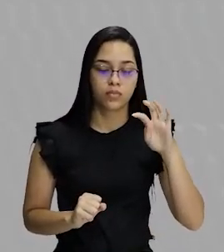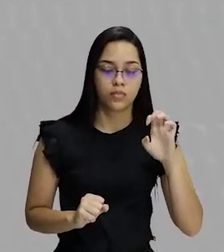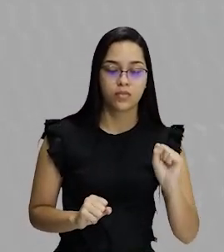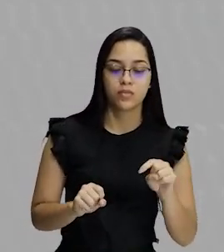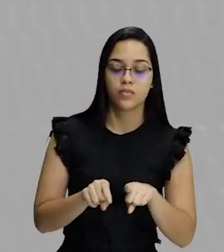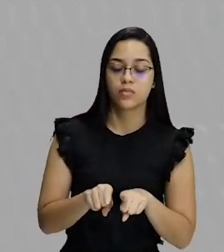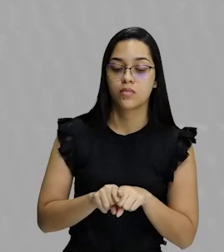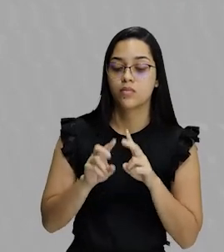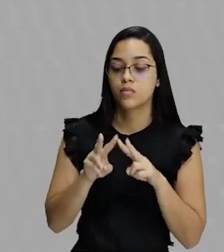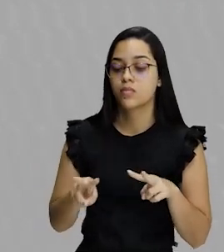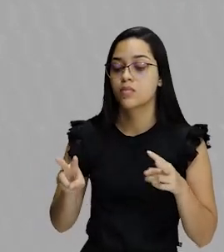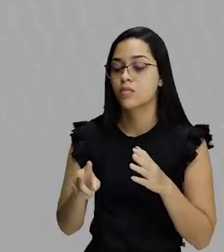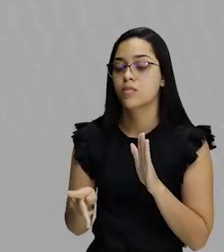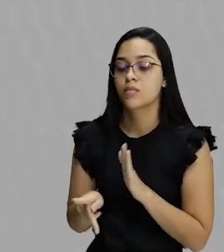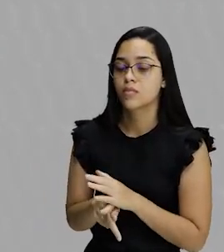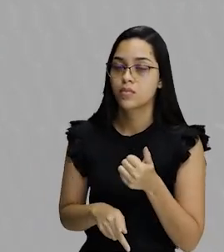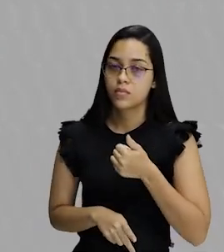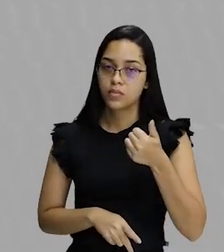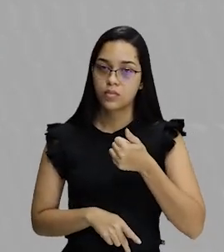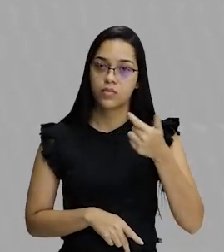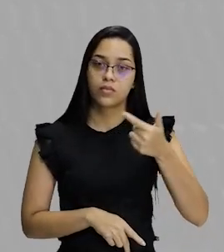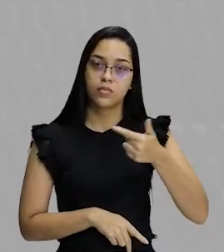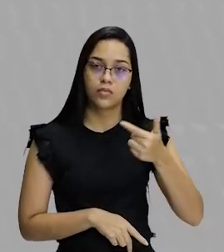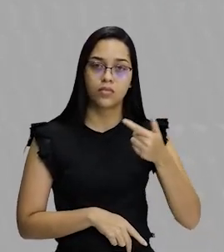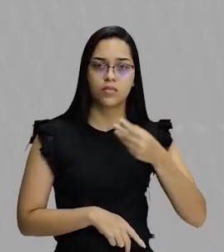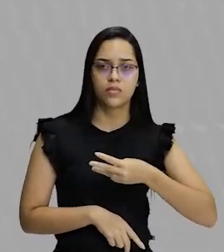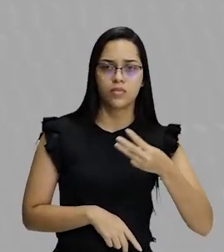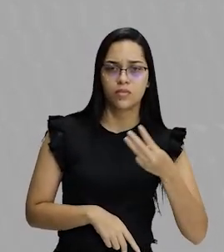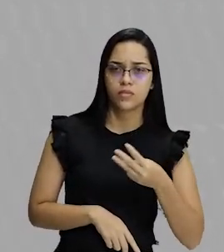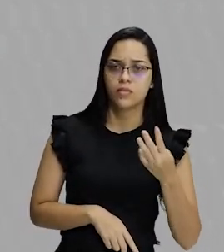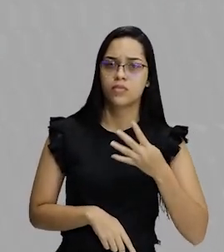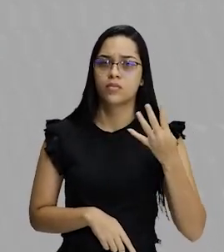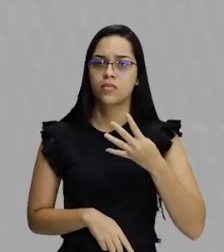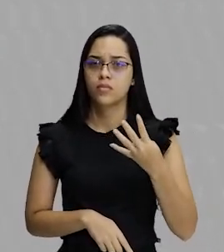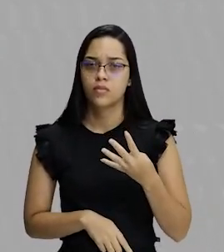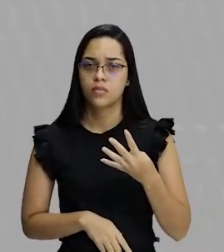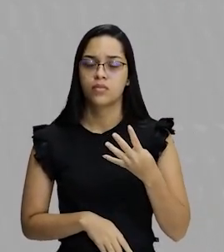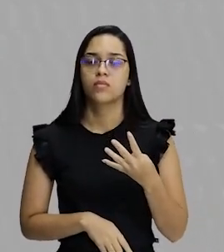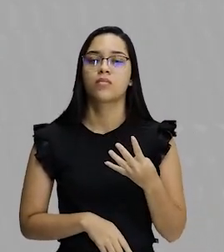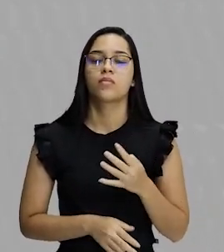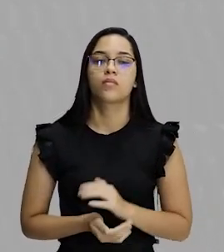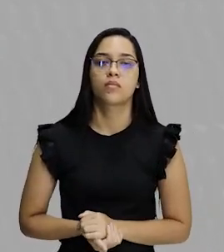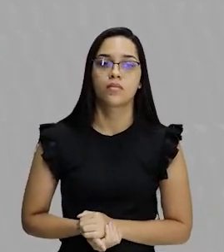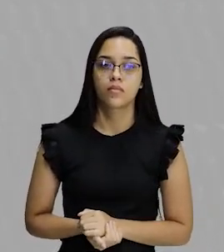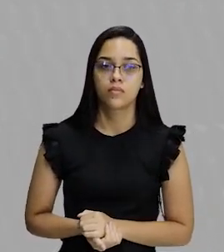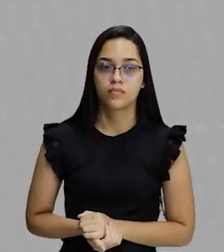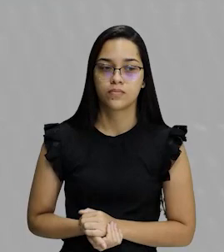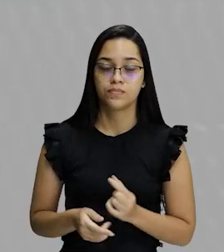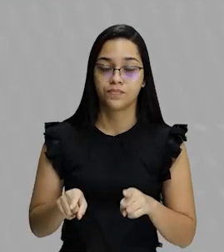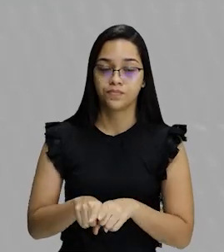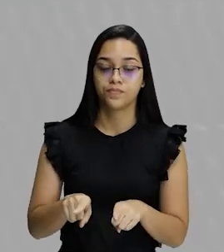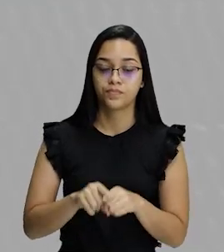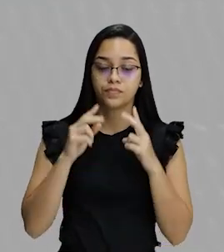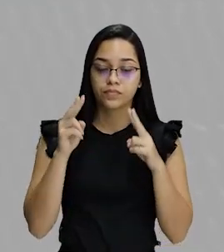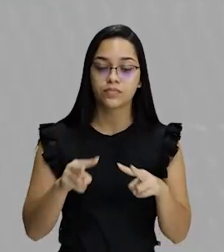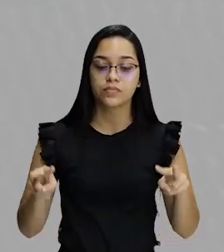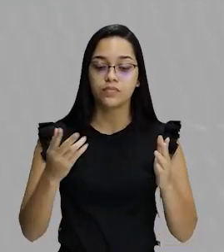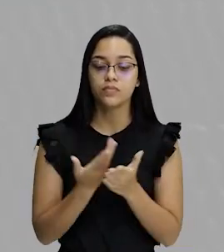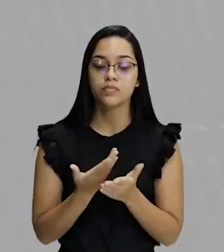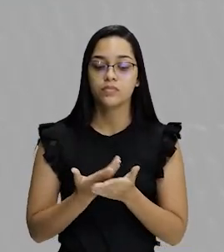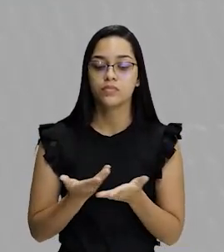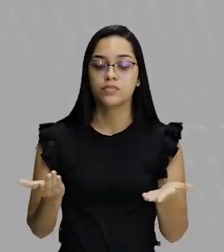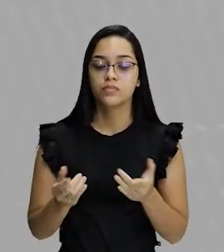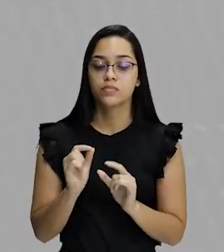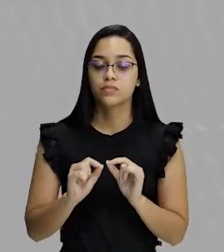Vimos aqui quando é que ele pertence ao primeiro, quando pertence ao segundo, terceiro ou quarto quadrante. Vimos na aula de hoje